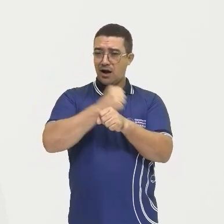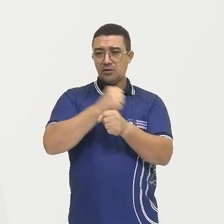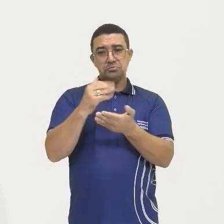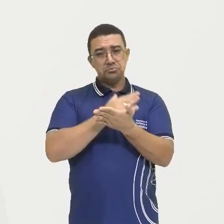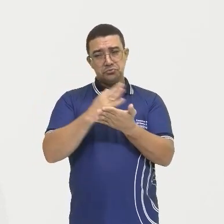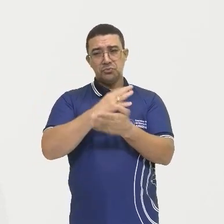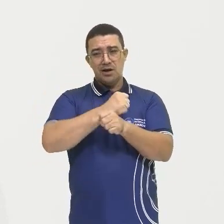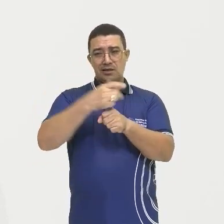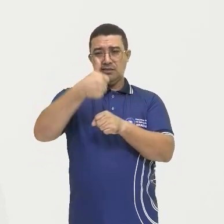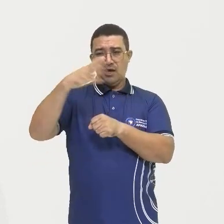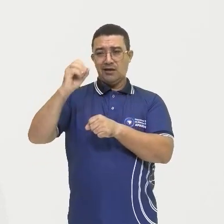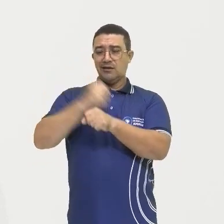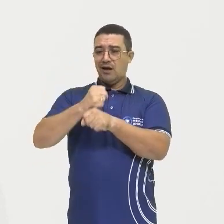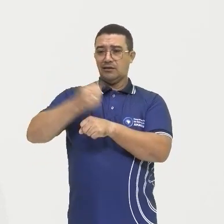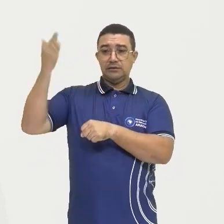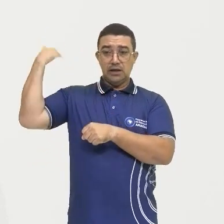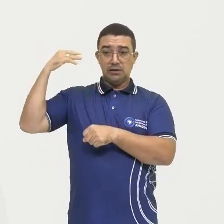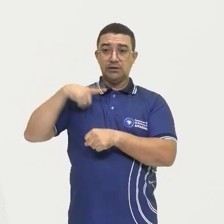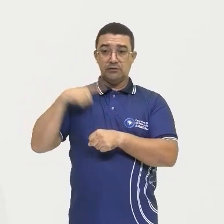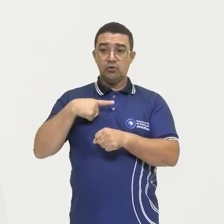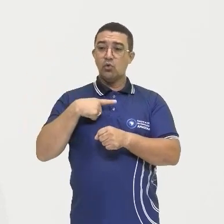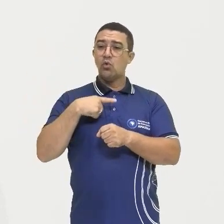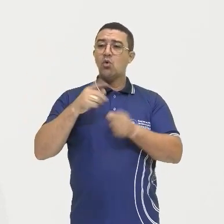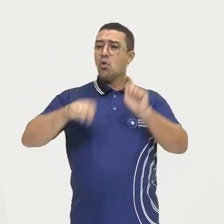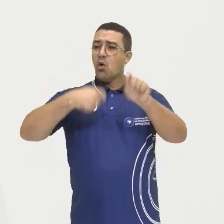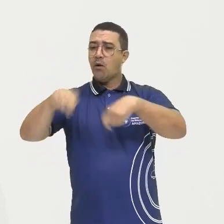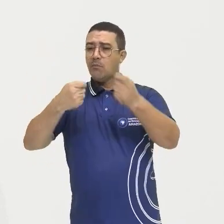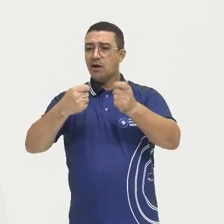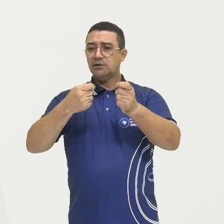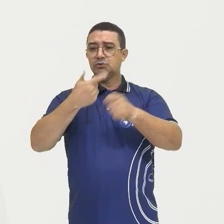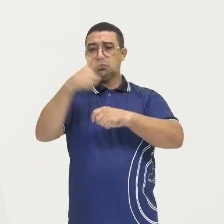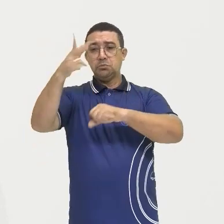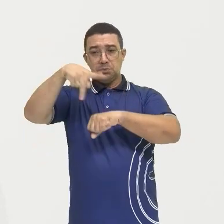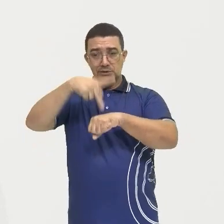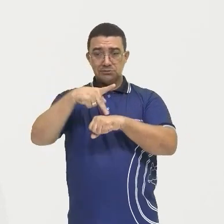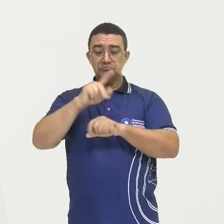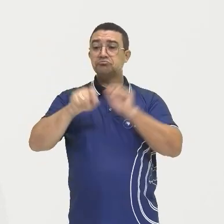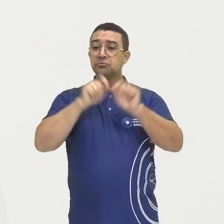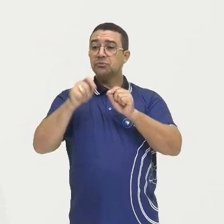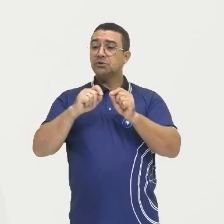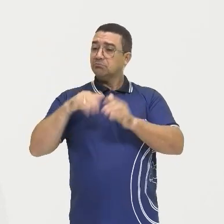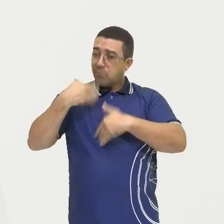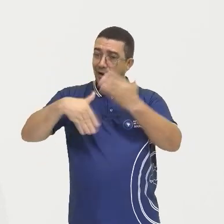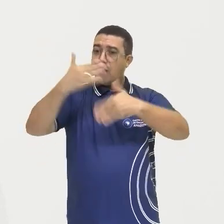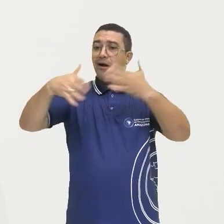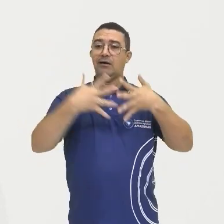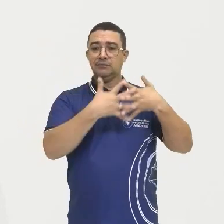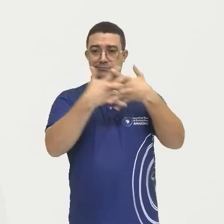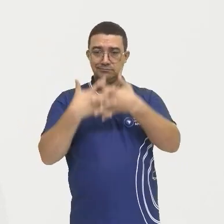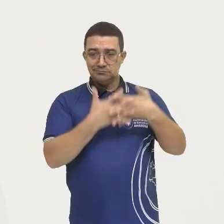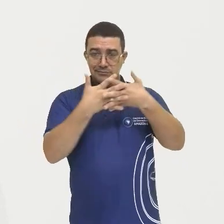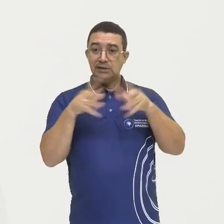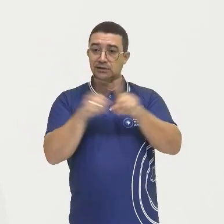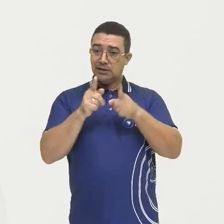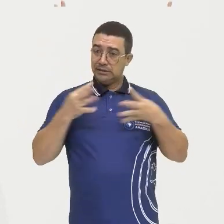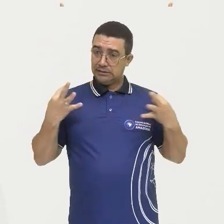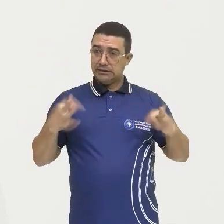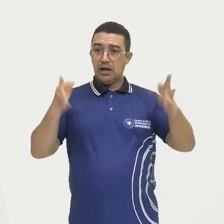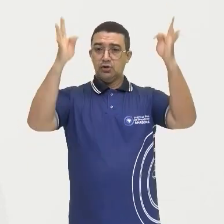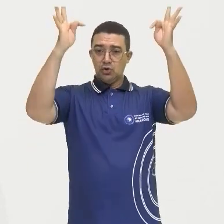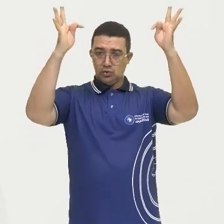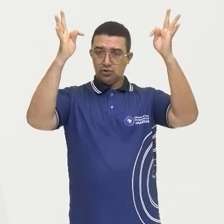comércio internacional crescendo graças ao avanço dos transportes, das tecnologias de uma forma geral,